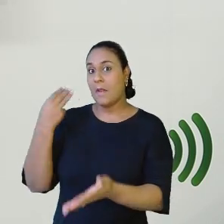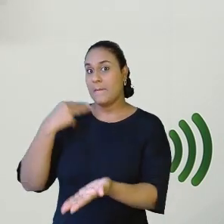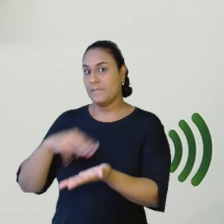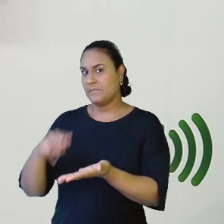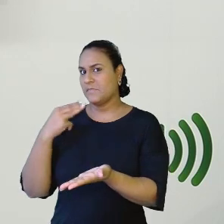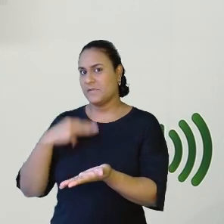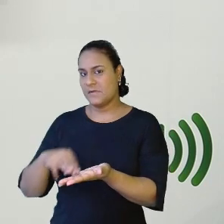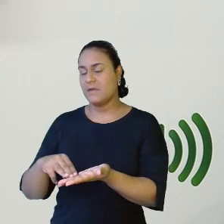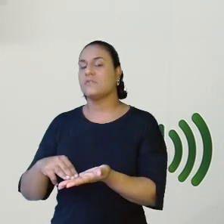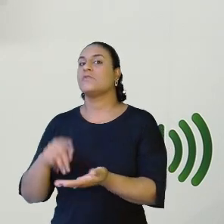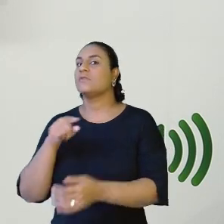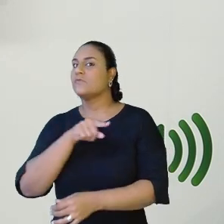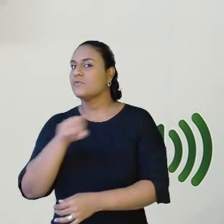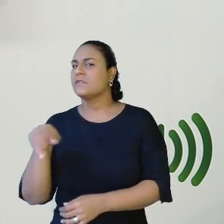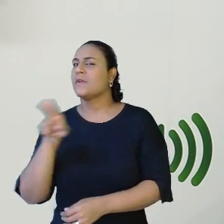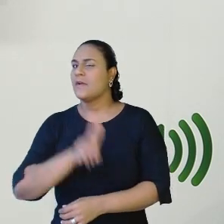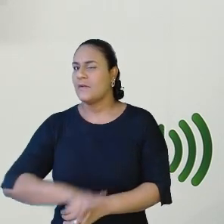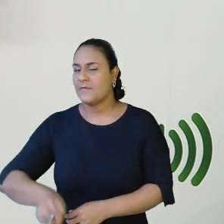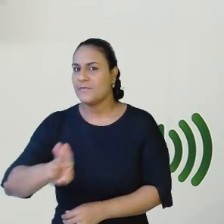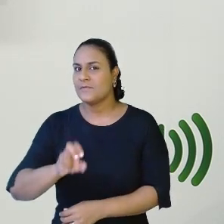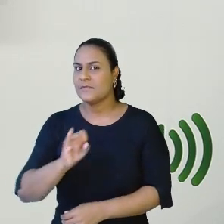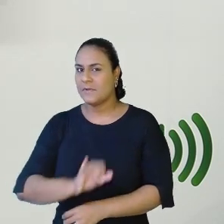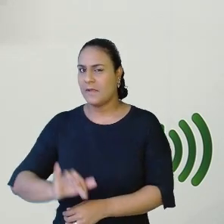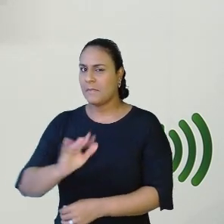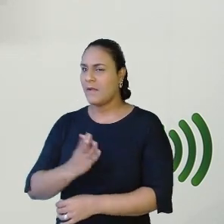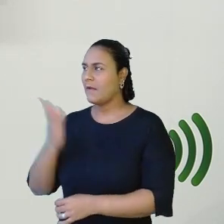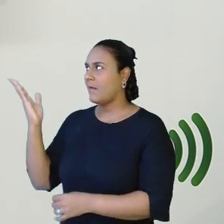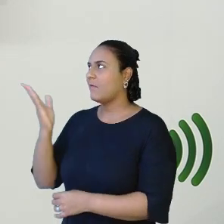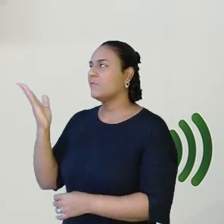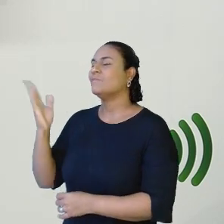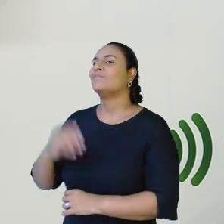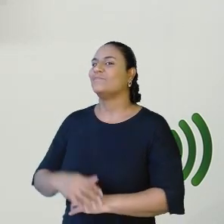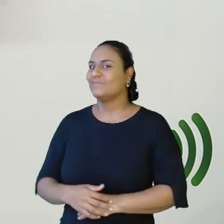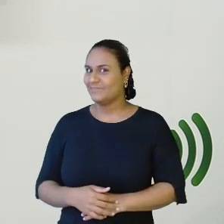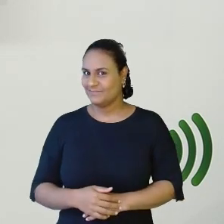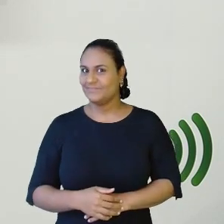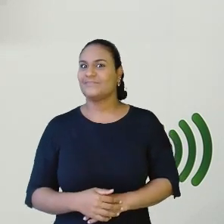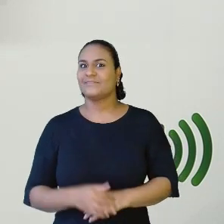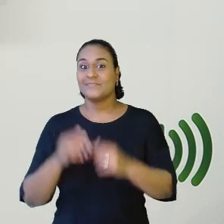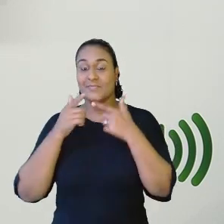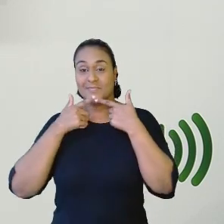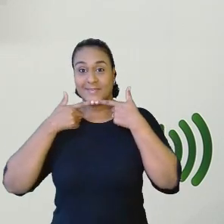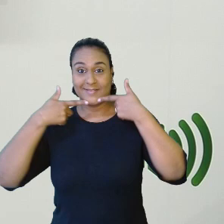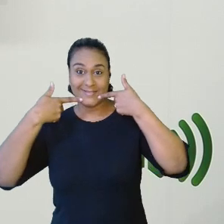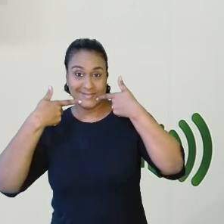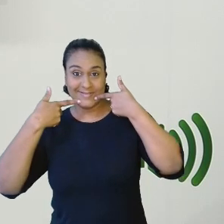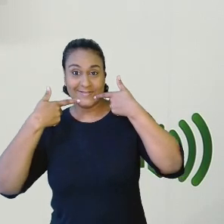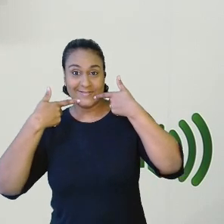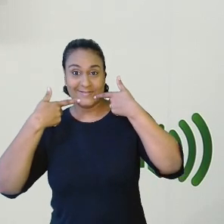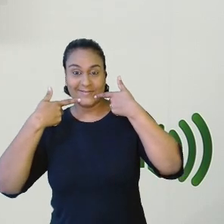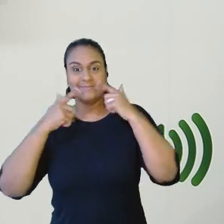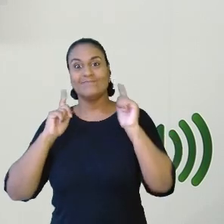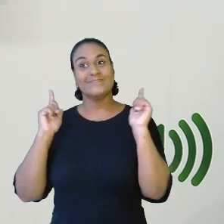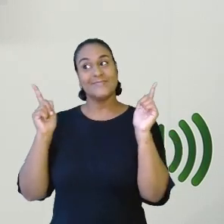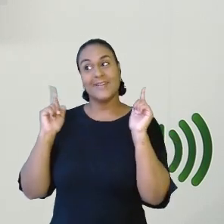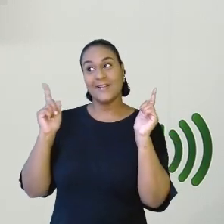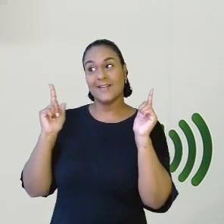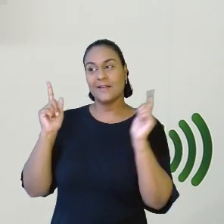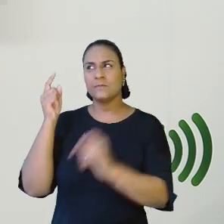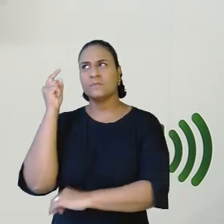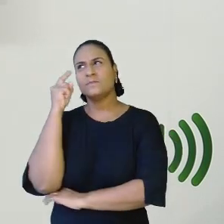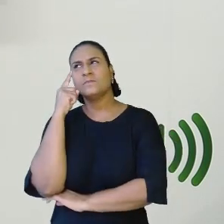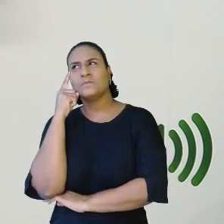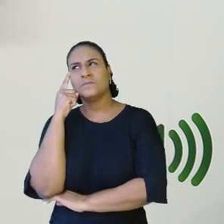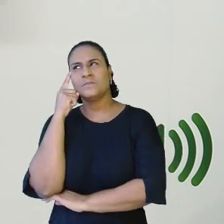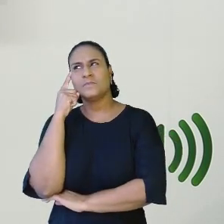alguém, vocês usam essas imagens que são chamadas de emojis. Emojis de alegria, emoji de divertido,